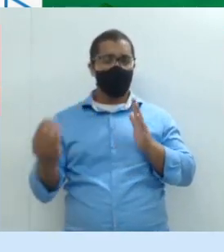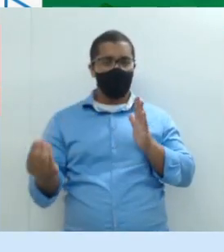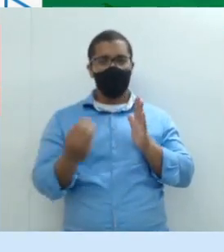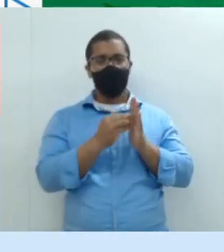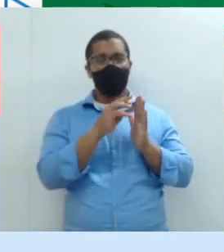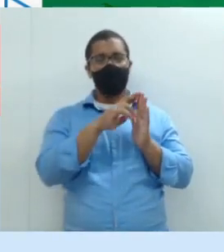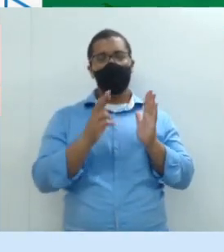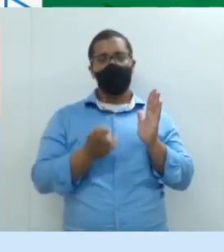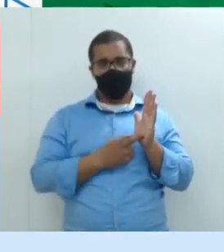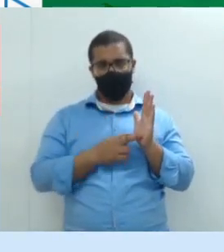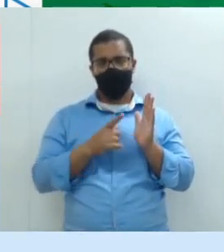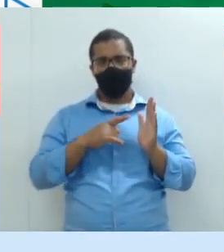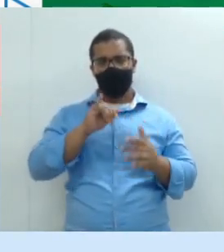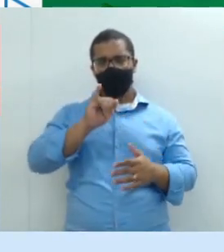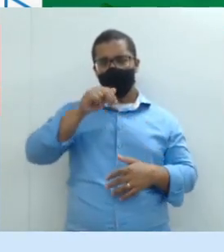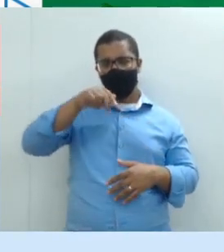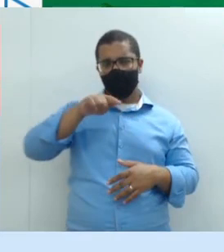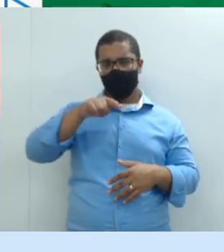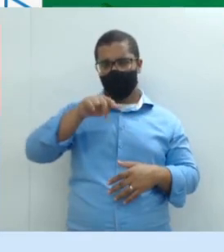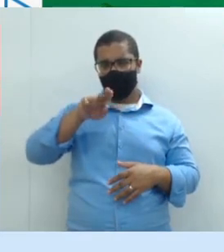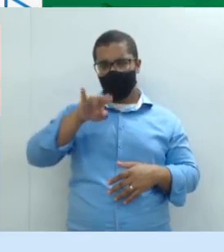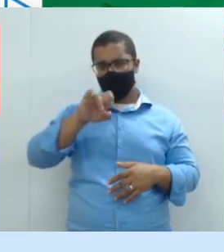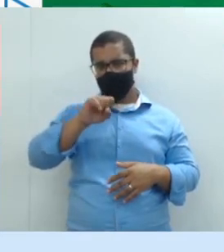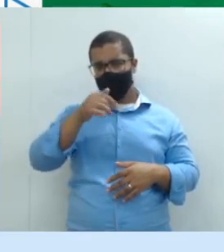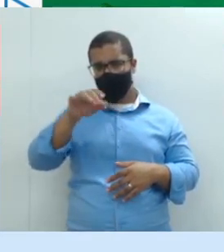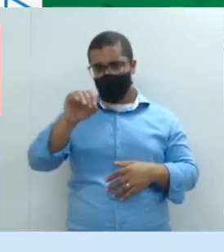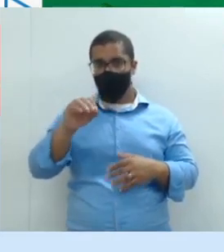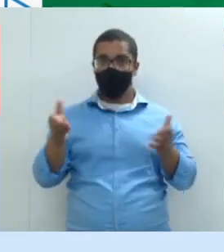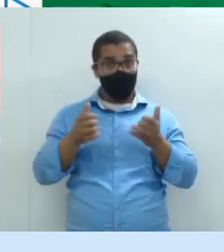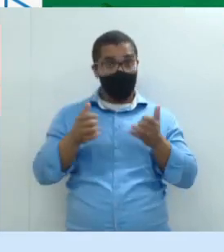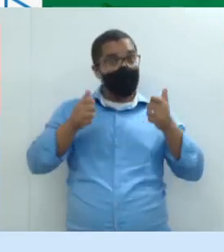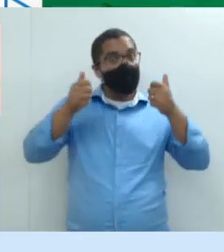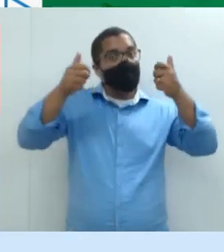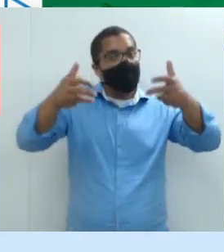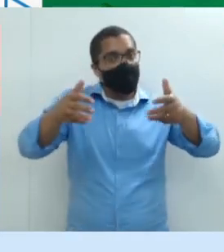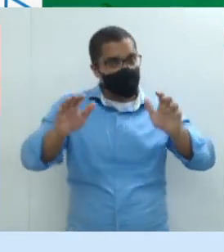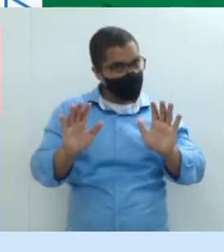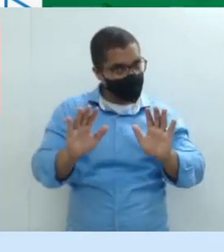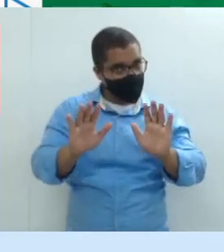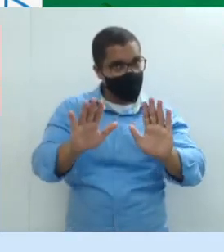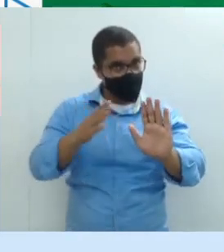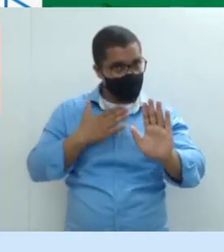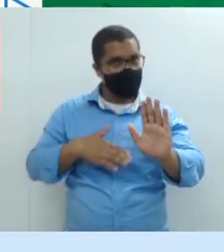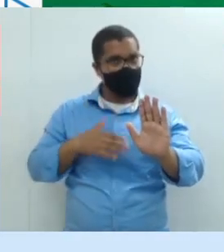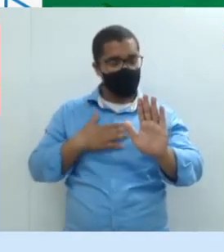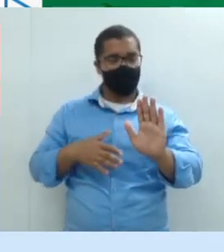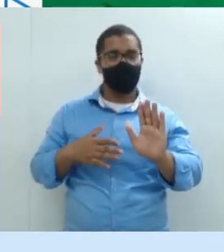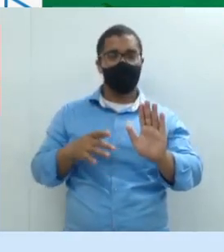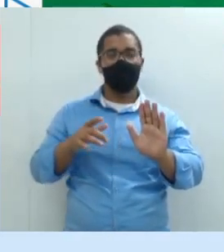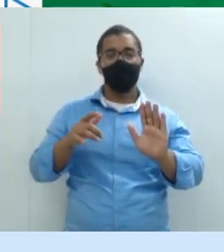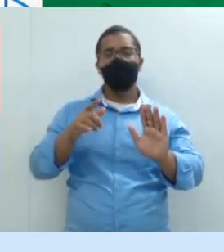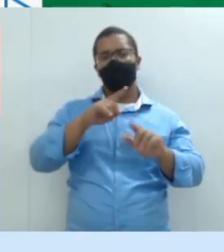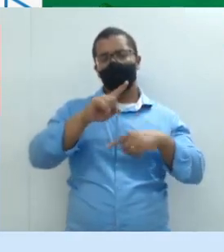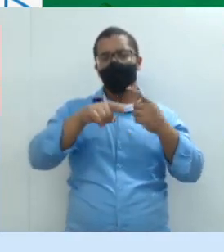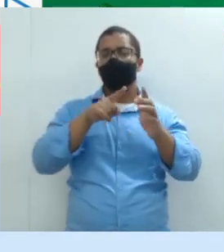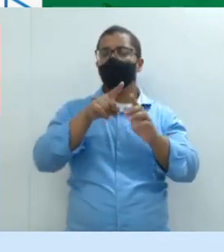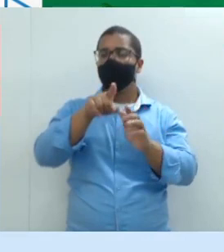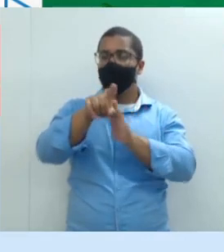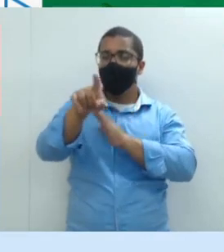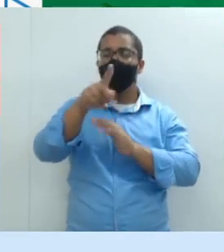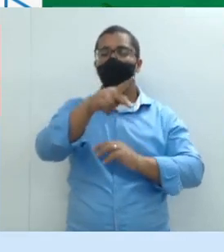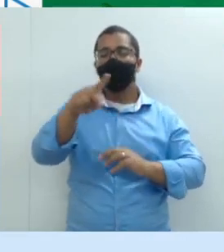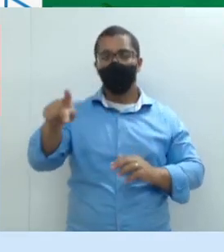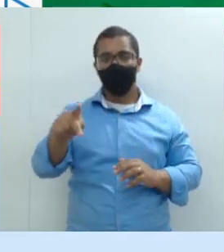certeza vai explicar isso com muito mais detalhes do que o tempo nos permite agora. Outro que vale a pena observar como herege nessa condição são os